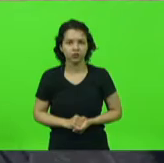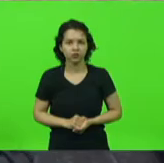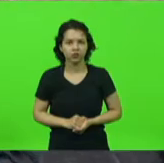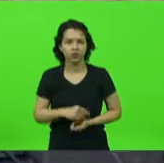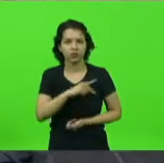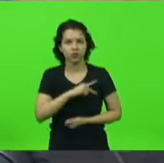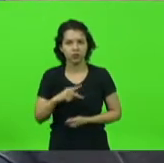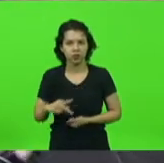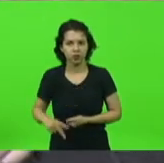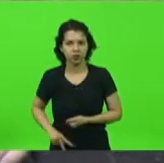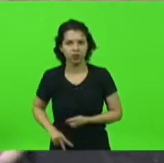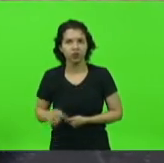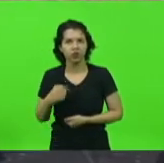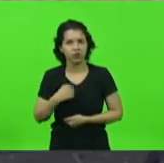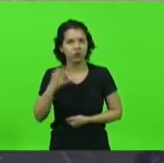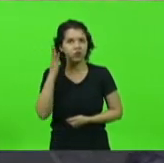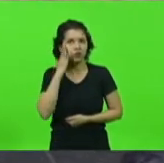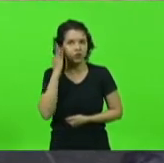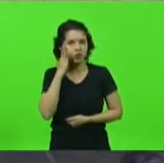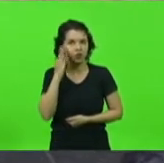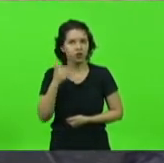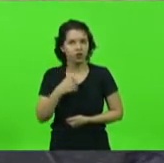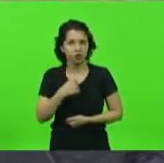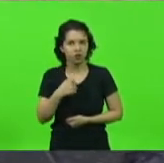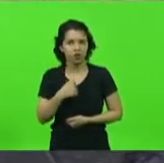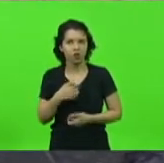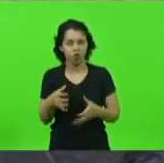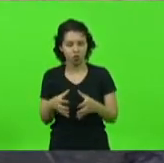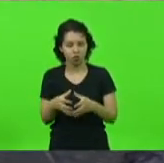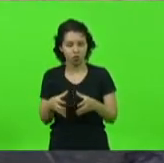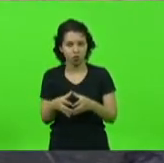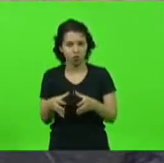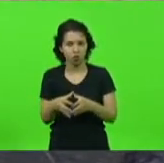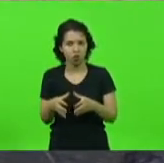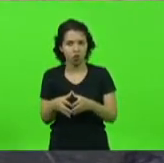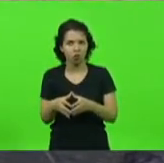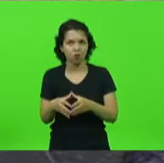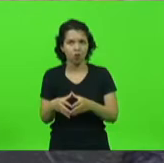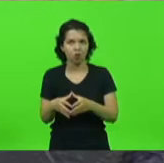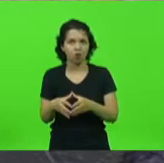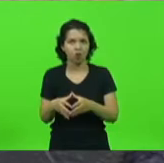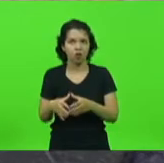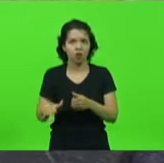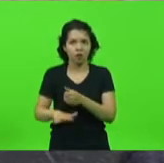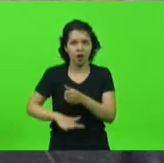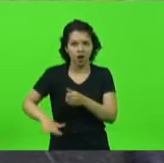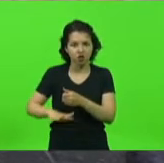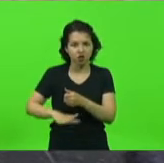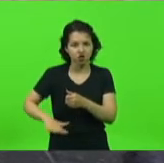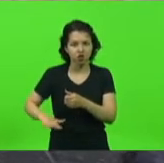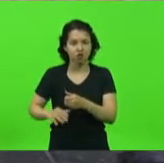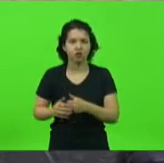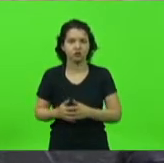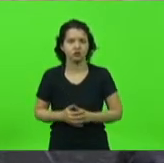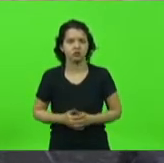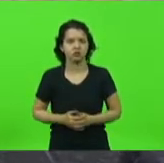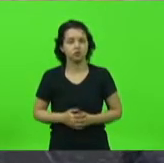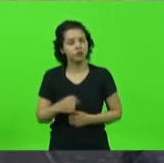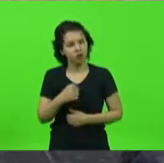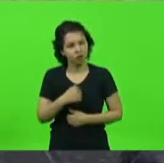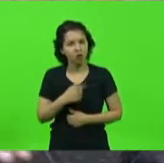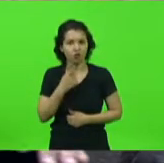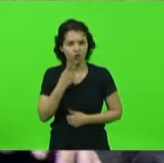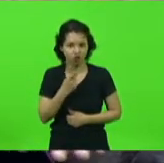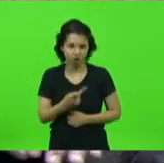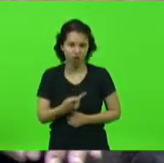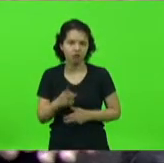Presidente, mesmo sabendo que hoje eu pertenço a uma classe baixa, eu vou me reservar, vou me dar esse direito aqui de falar sobre